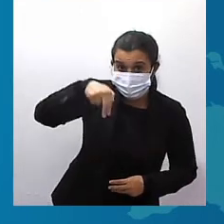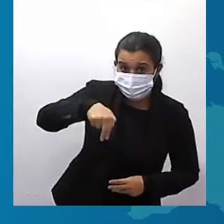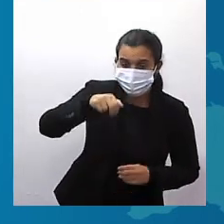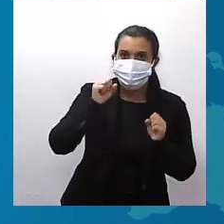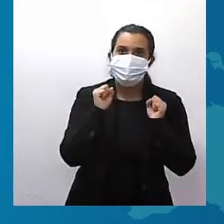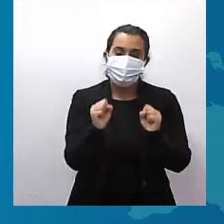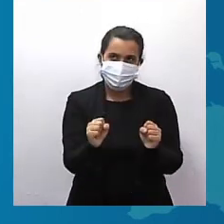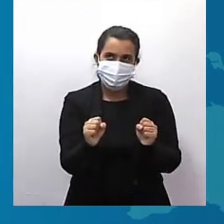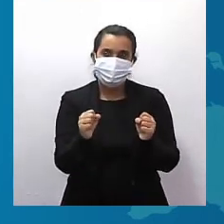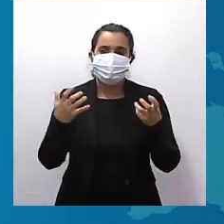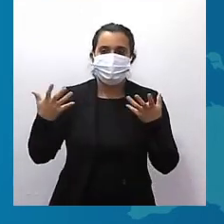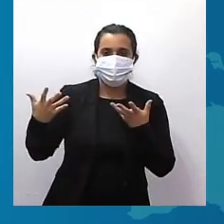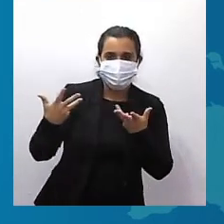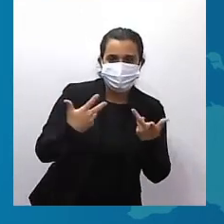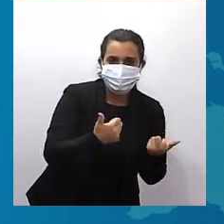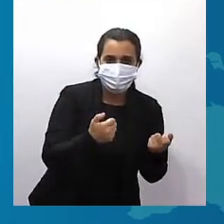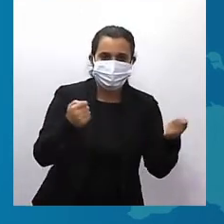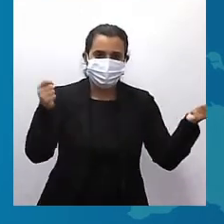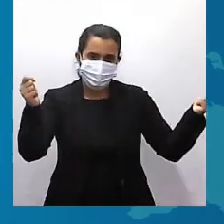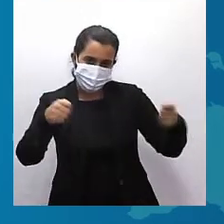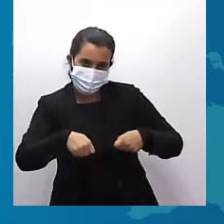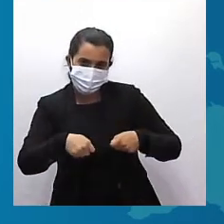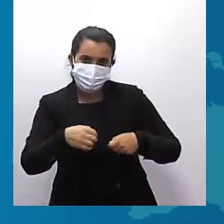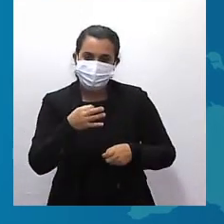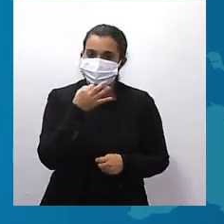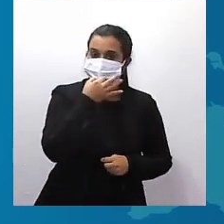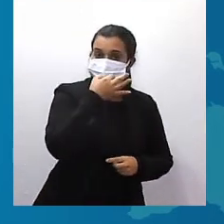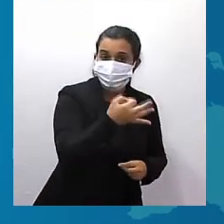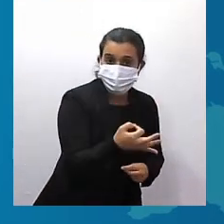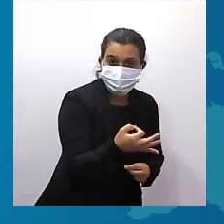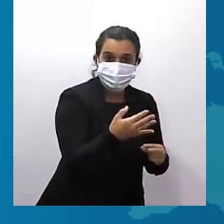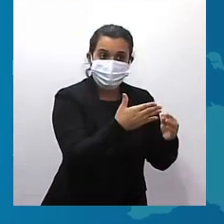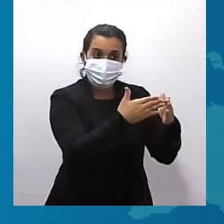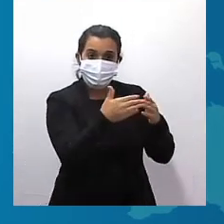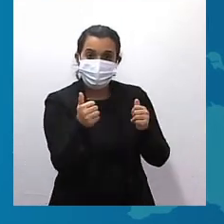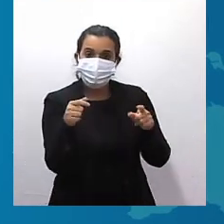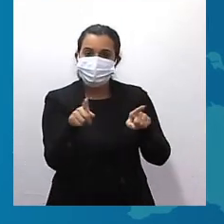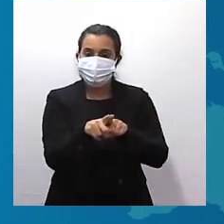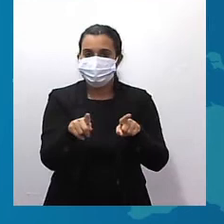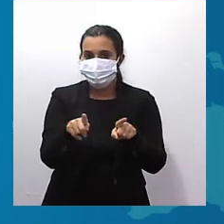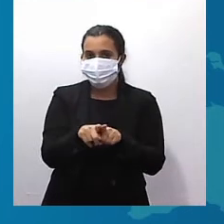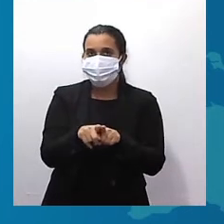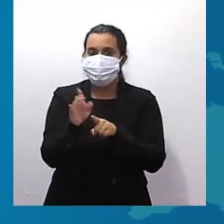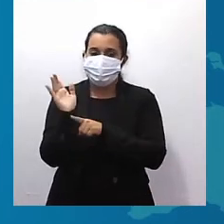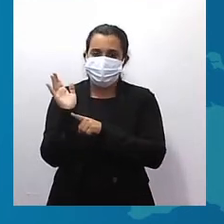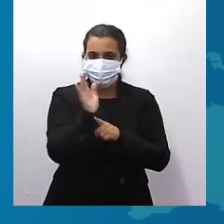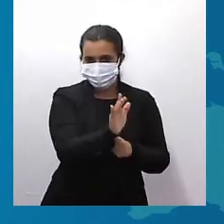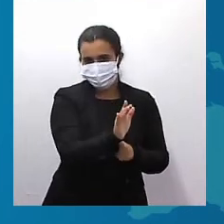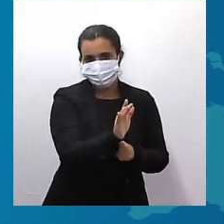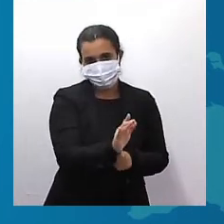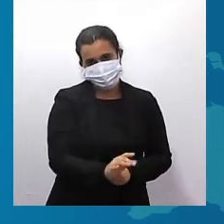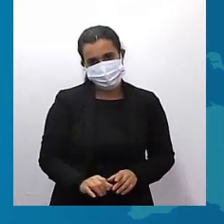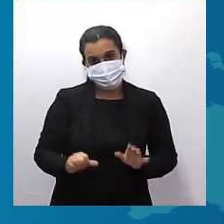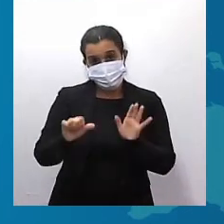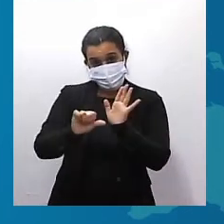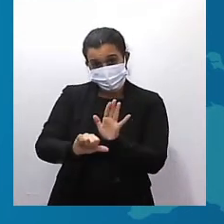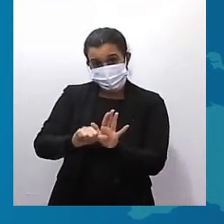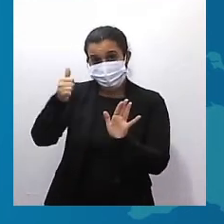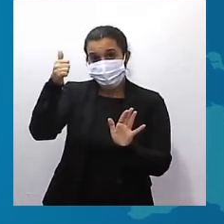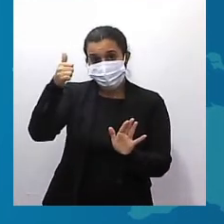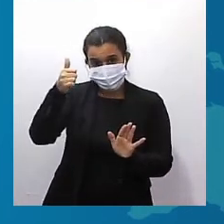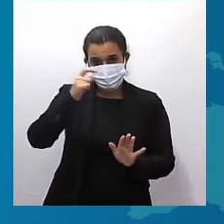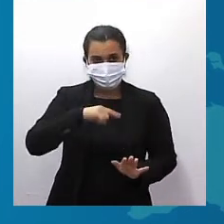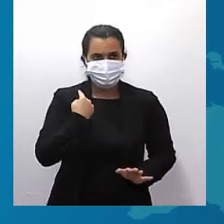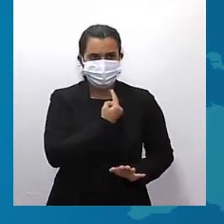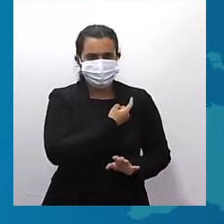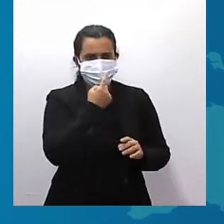uma habilidade, capacidade, sugestão, pedido ou questões de ajuda. O primeiro aspecto que a gente tem